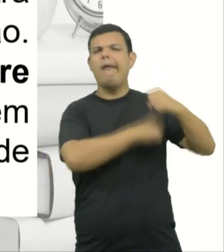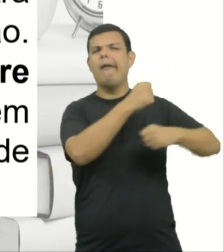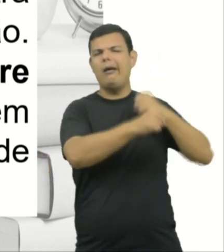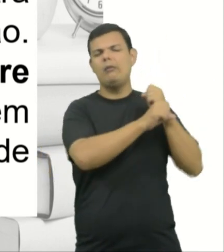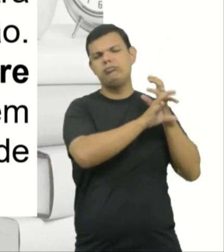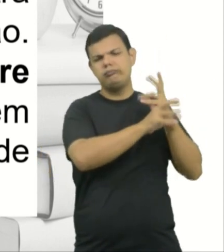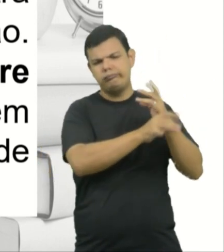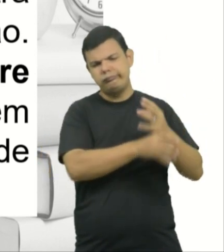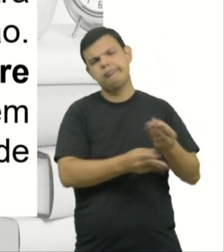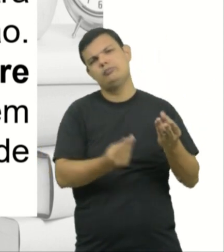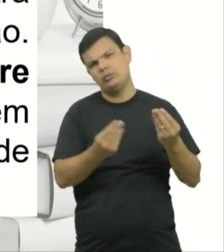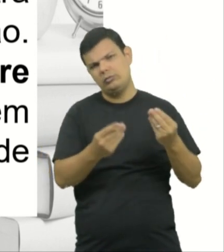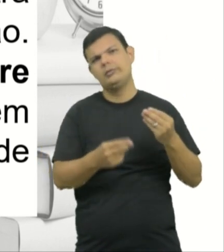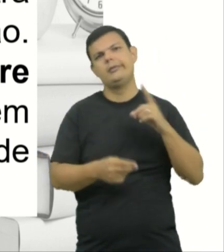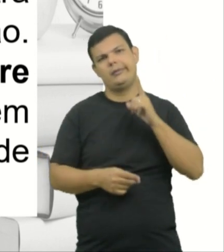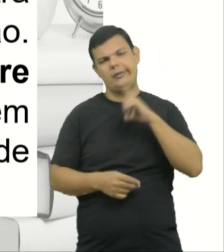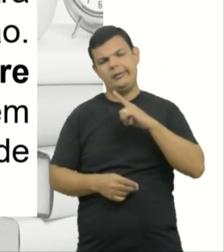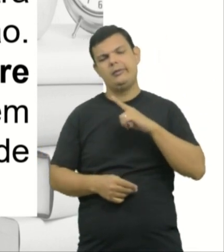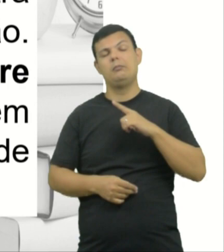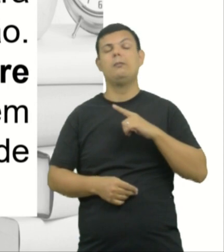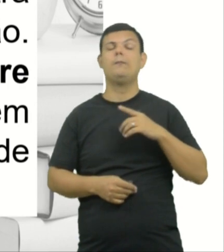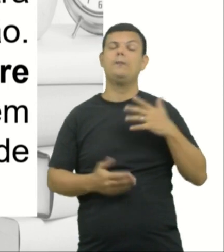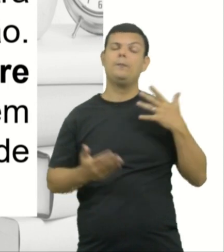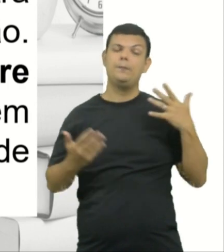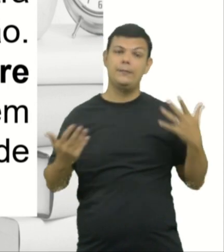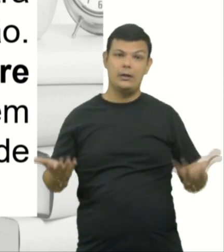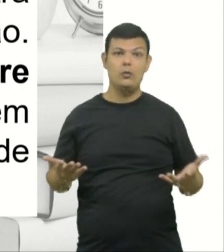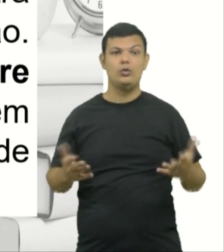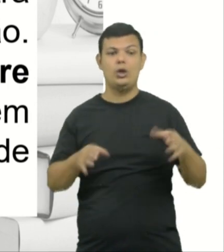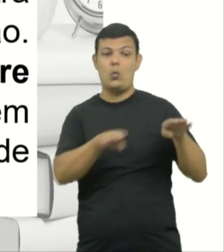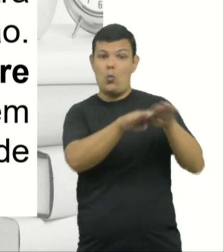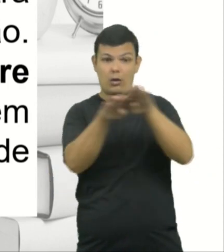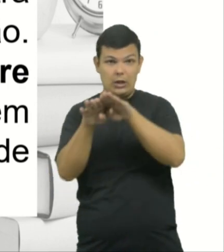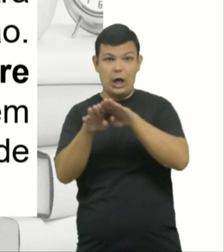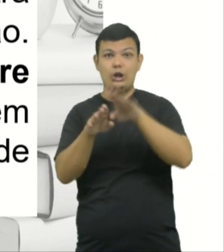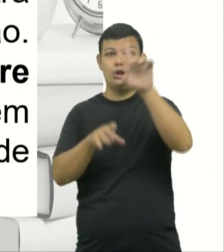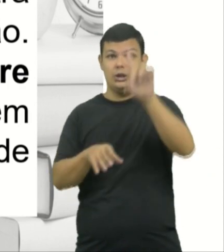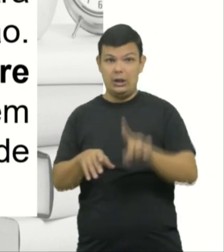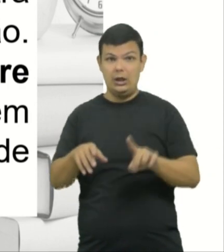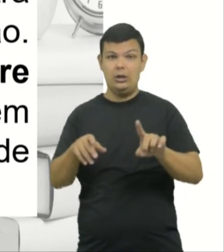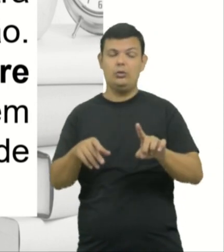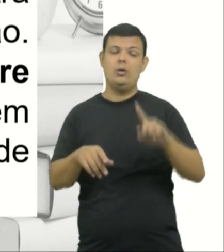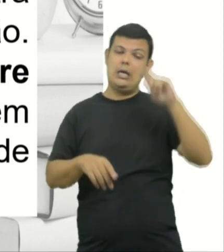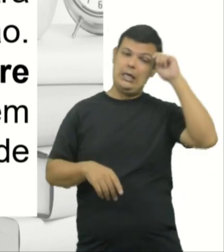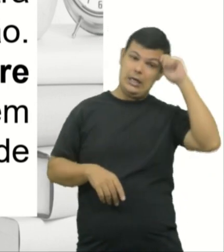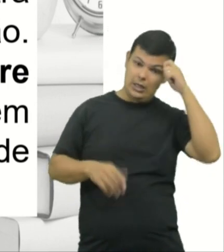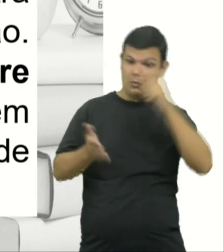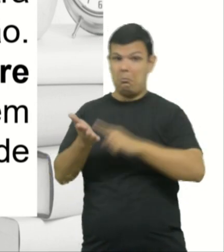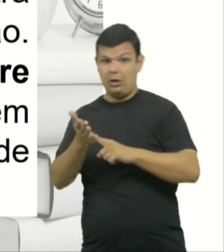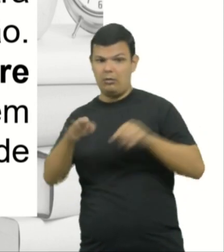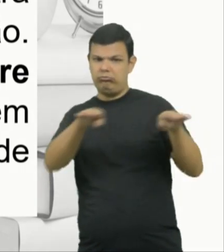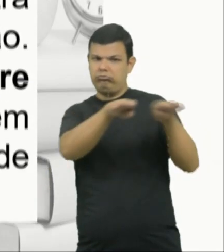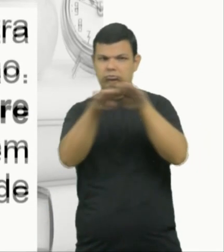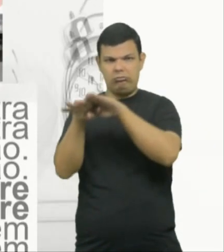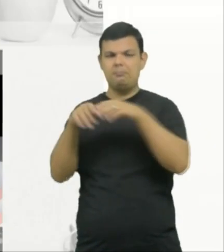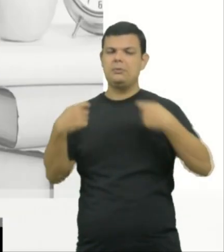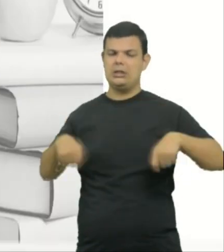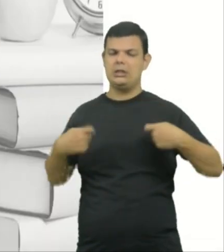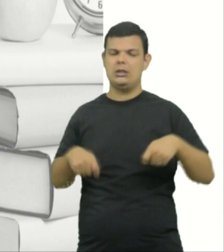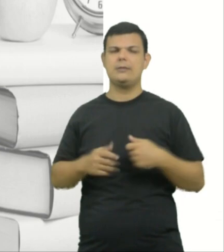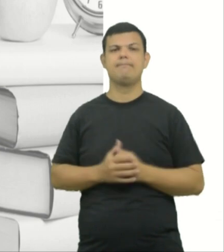tempo, né? E que aí a igualdade de direitos entre brancos e negros tem que ser igual,